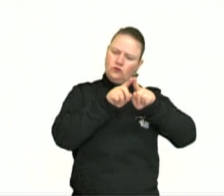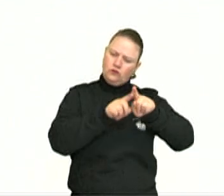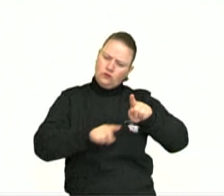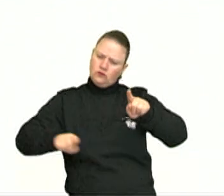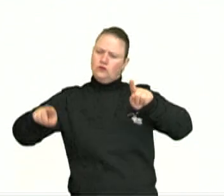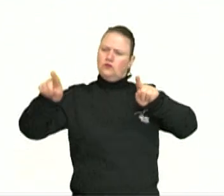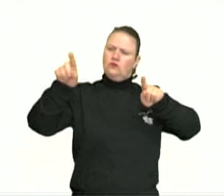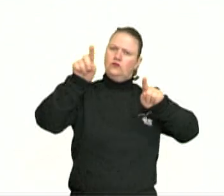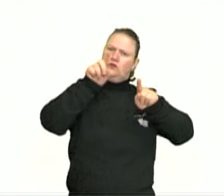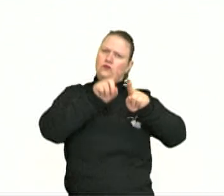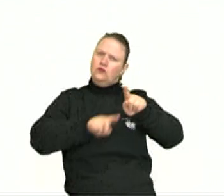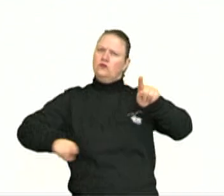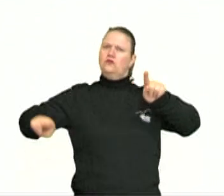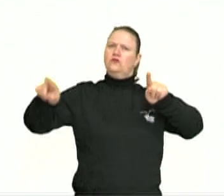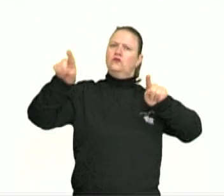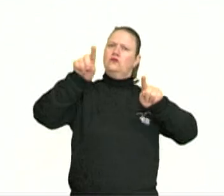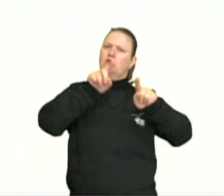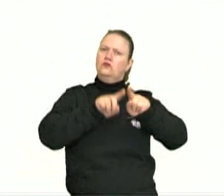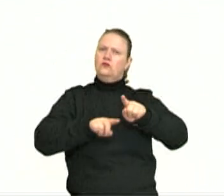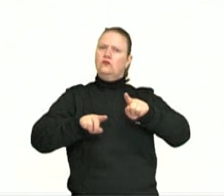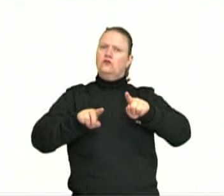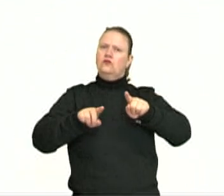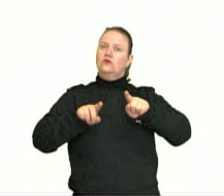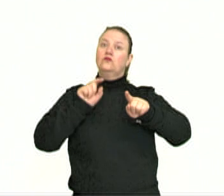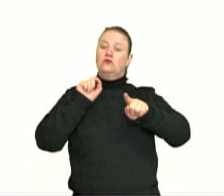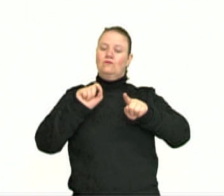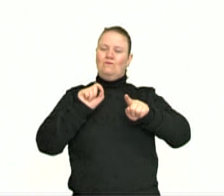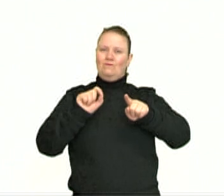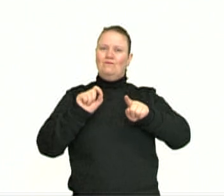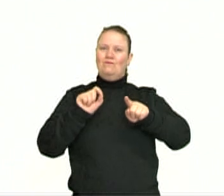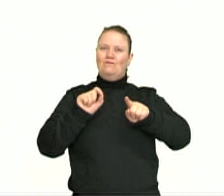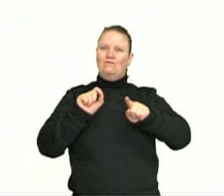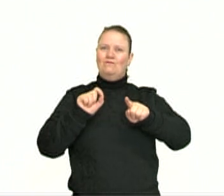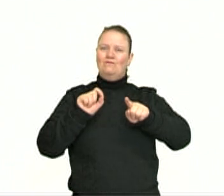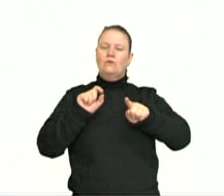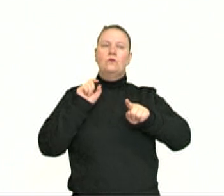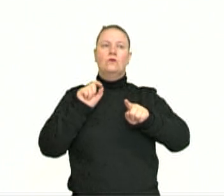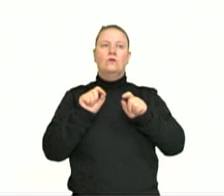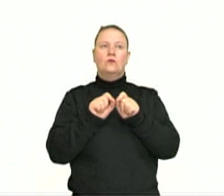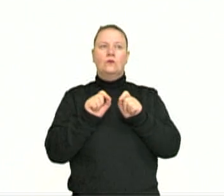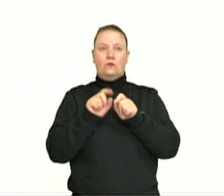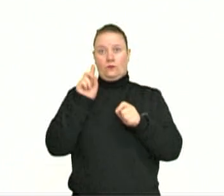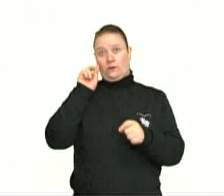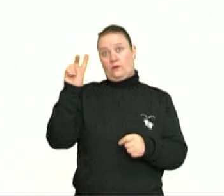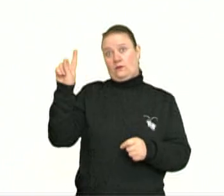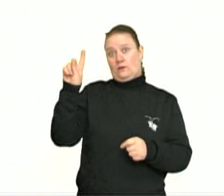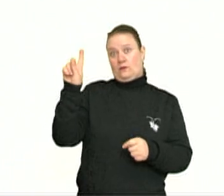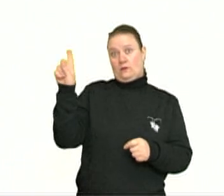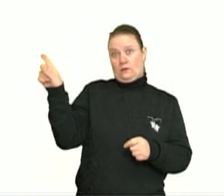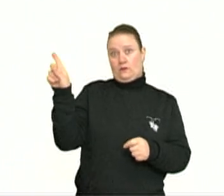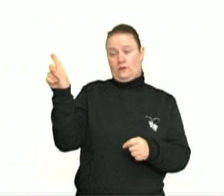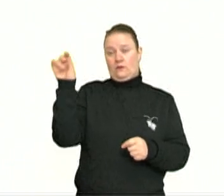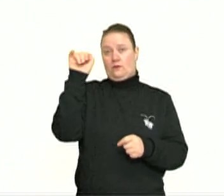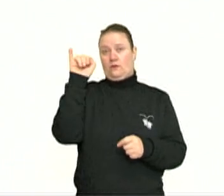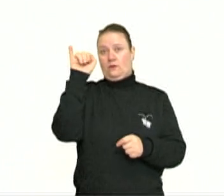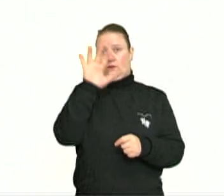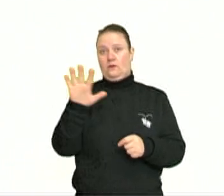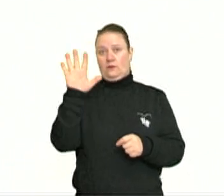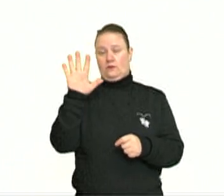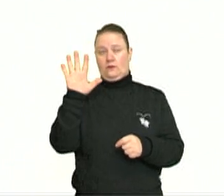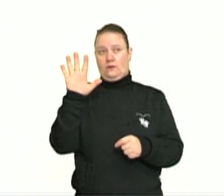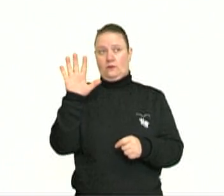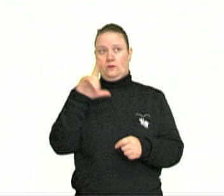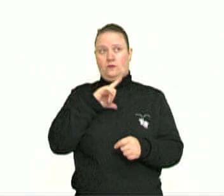Ok? Então, ela é responsável por isso. Então, no momento em que ela, como você pode ver nessa figura que está sendo mostrada, aqui você tem